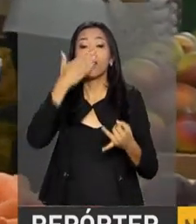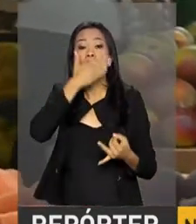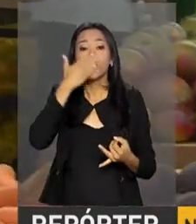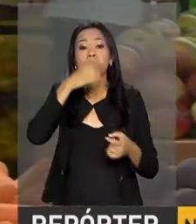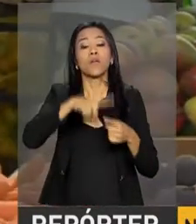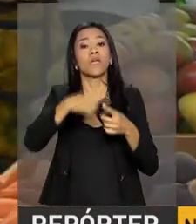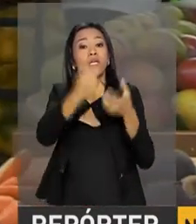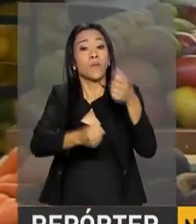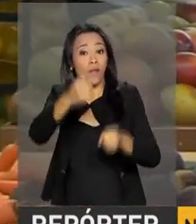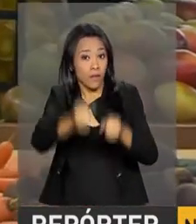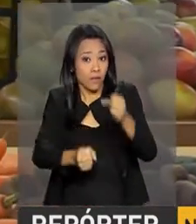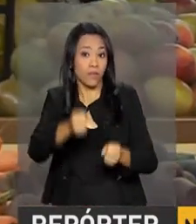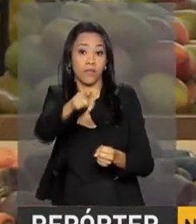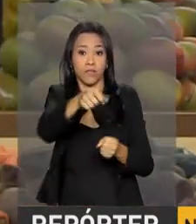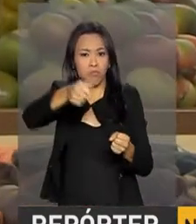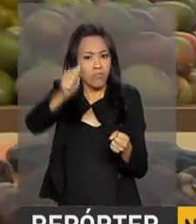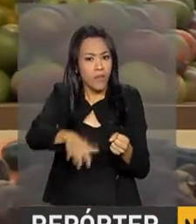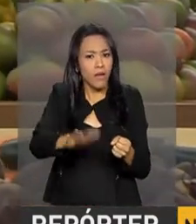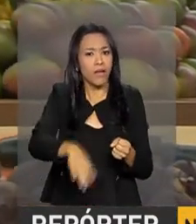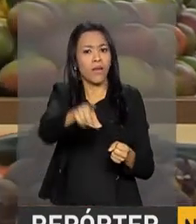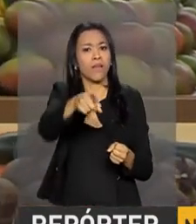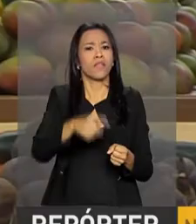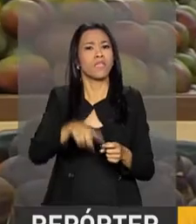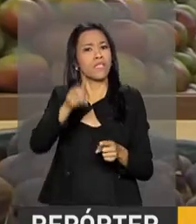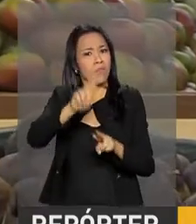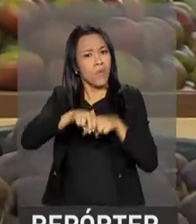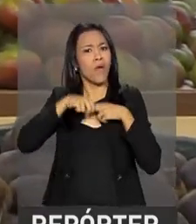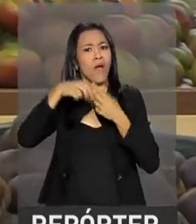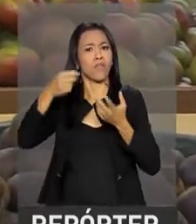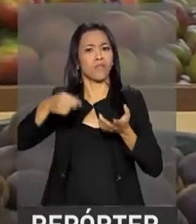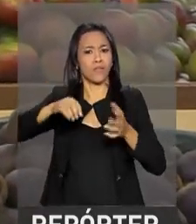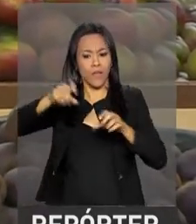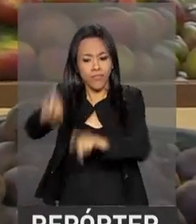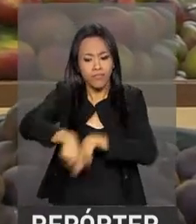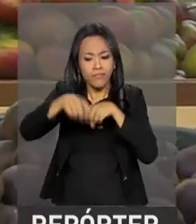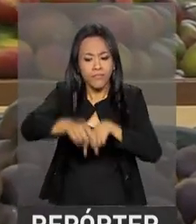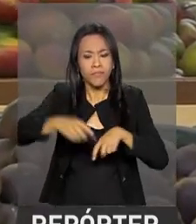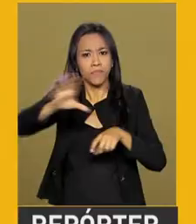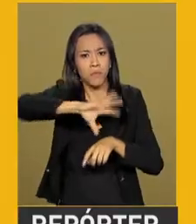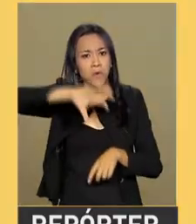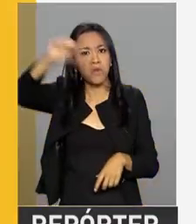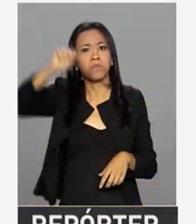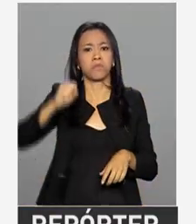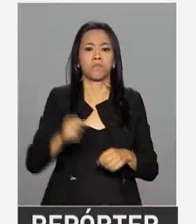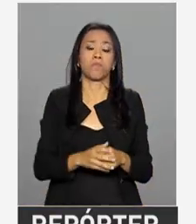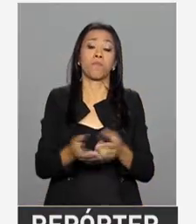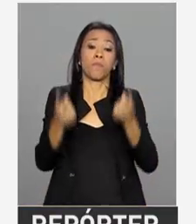o início da colheita da safra agrícola recorde deste ano ajudou no resultado.